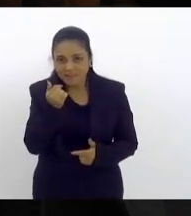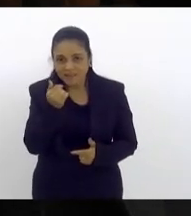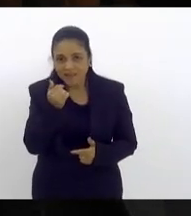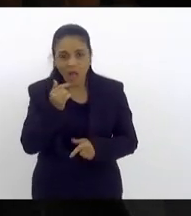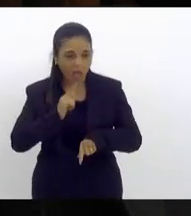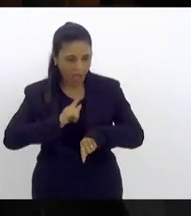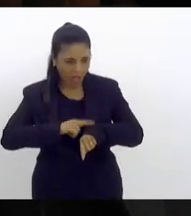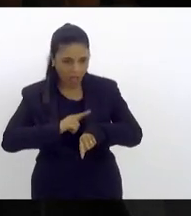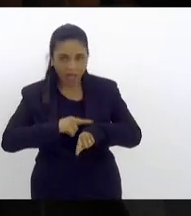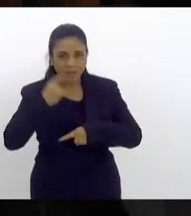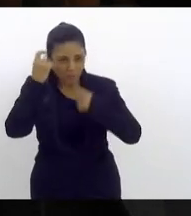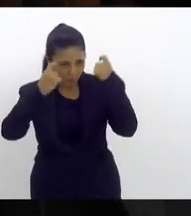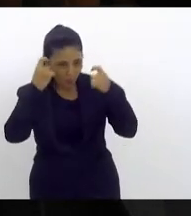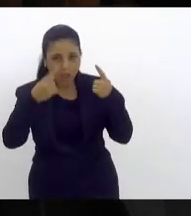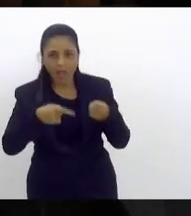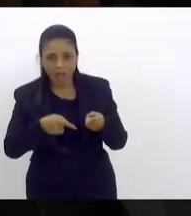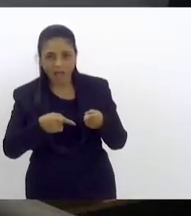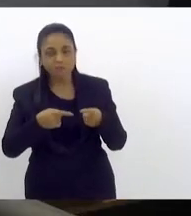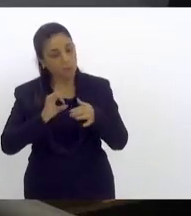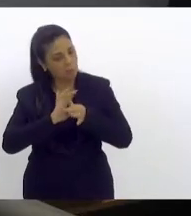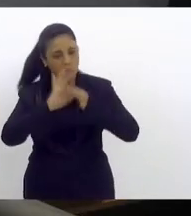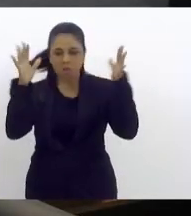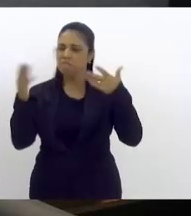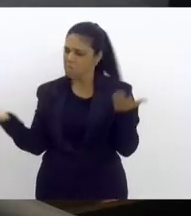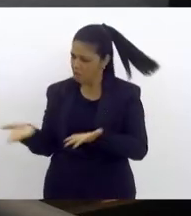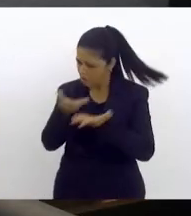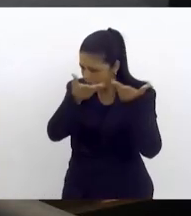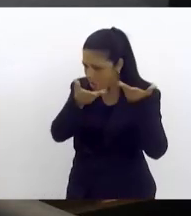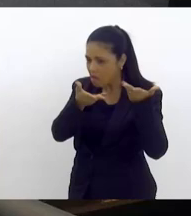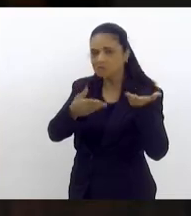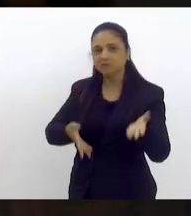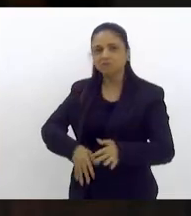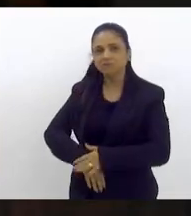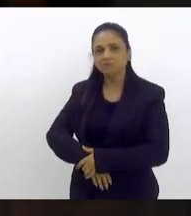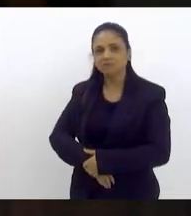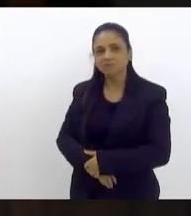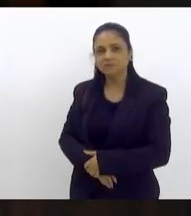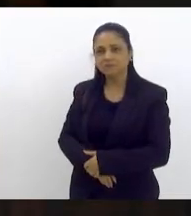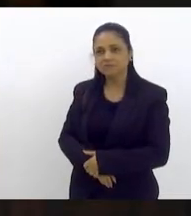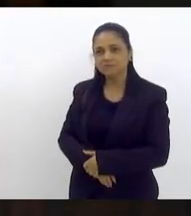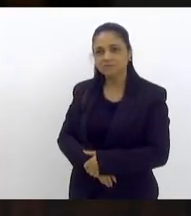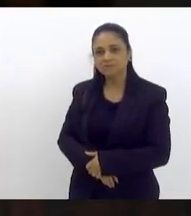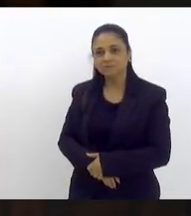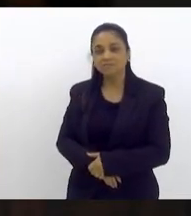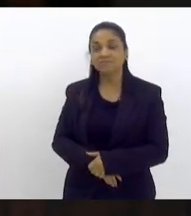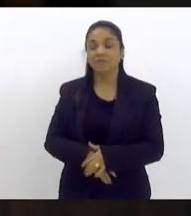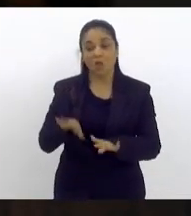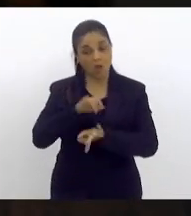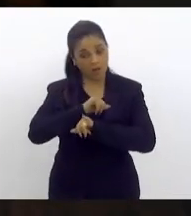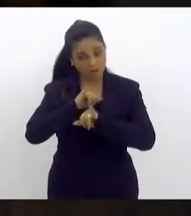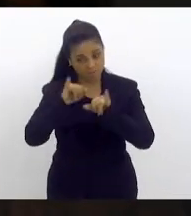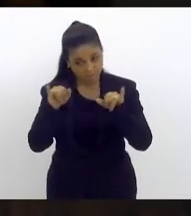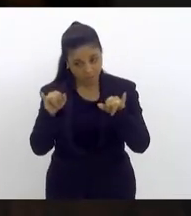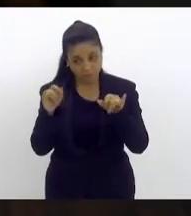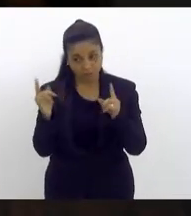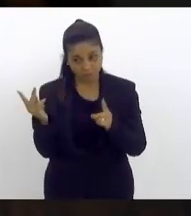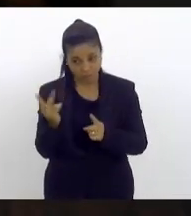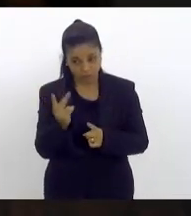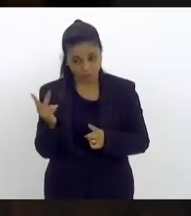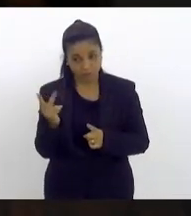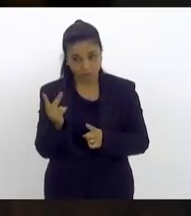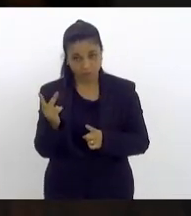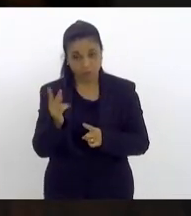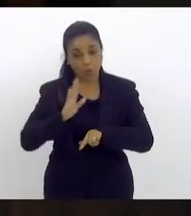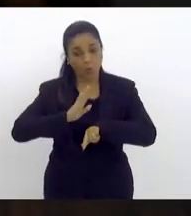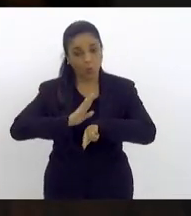com o tempo mas eu sou um Democrata pode falar à vontade eu gostaria de lembrar a ambos que o ar que é importante